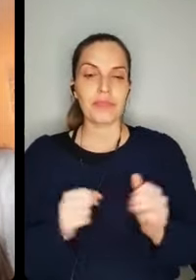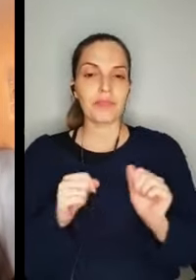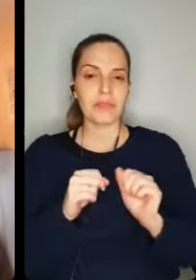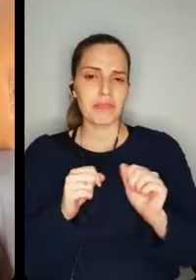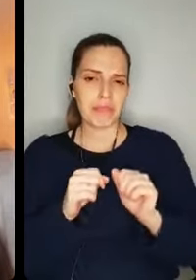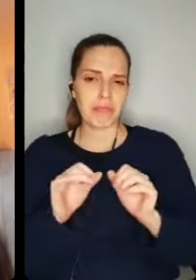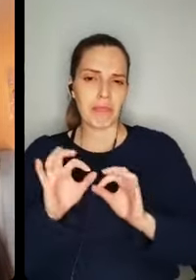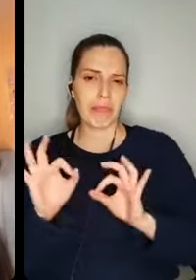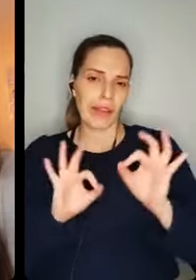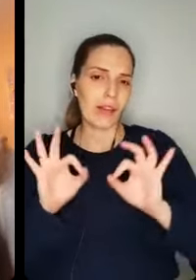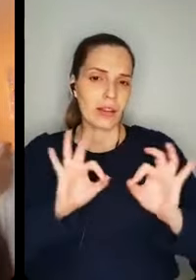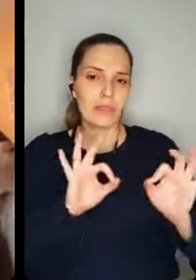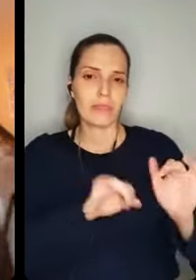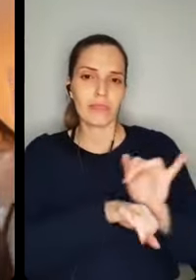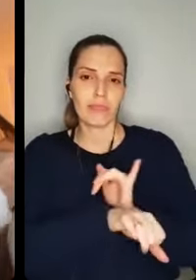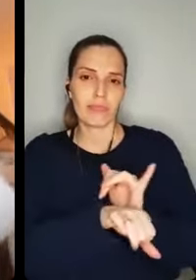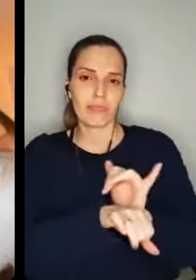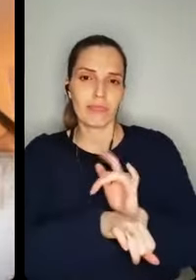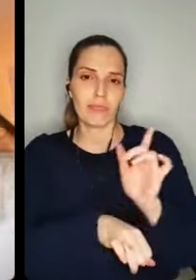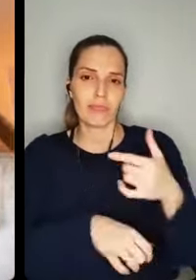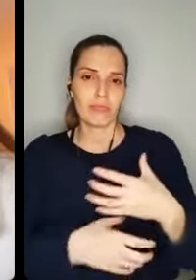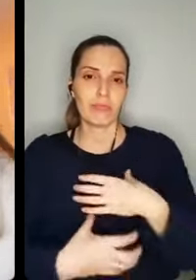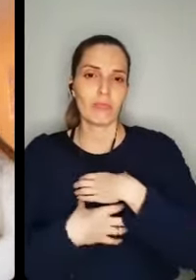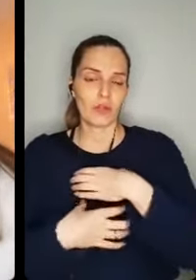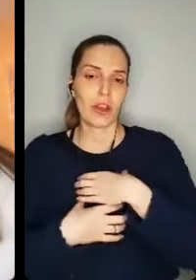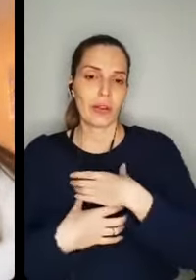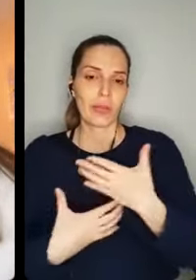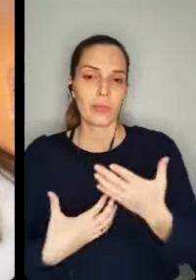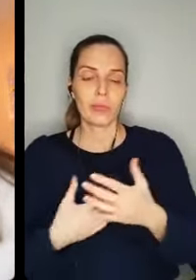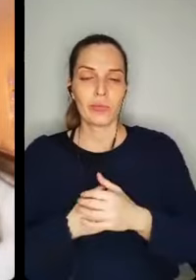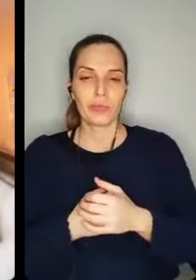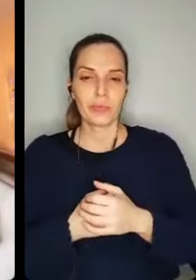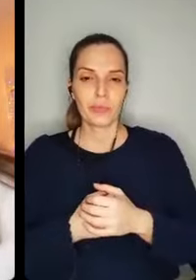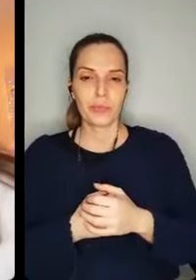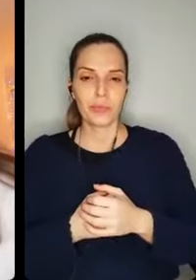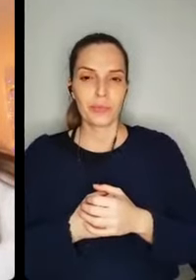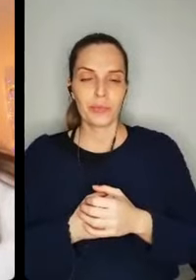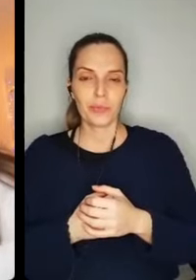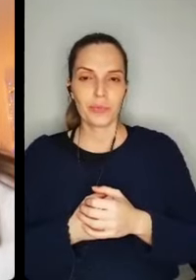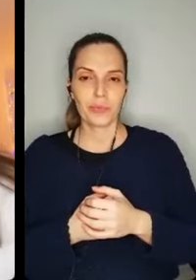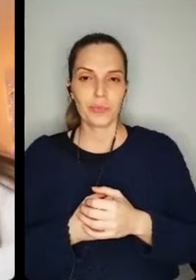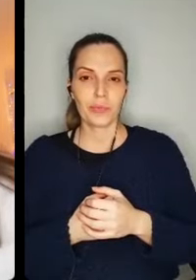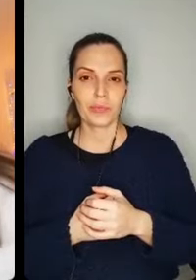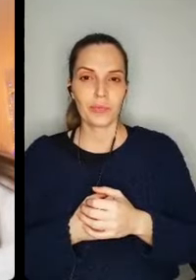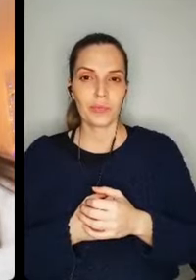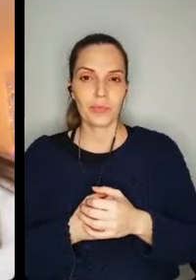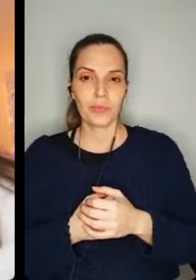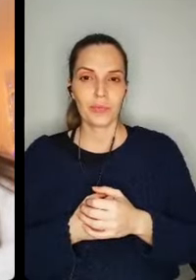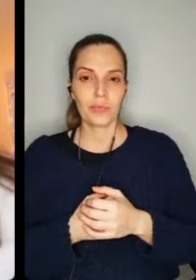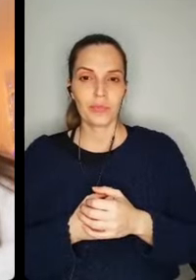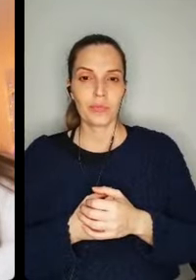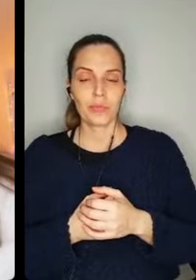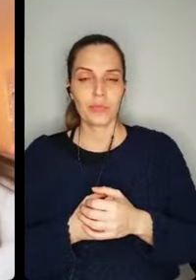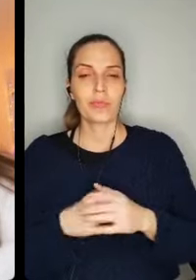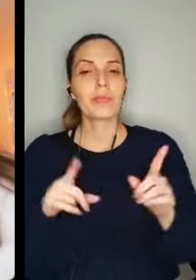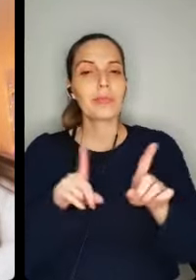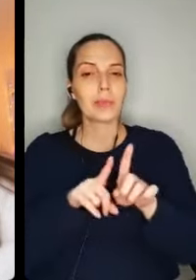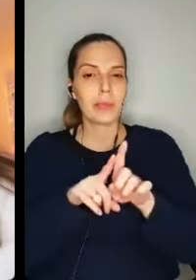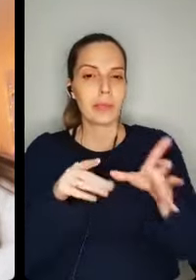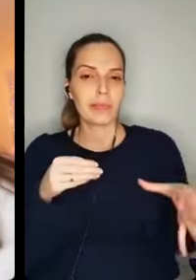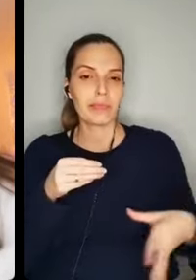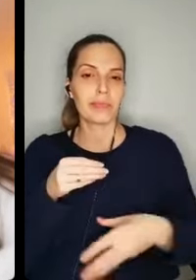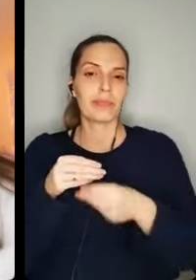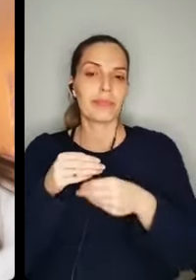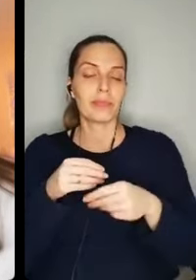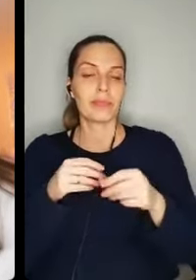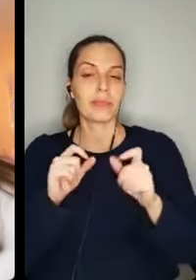um jeito de se, enfim, conduzir isso, né? E aí, puxando um gancho disso também, pessoal, queria falar um pouco que